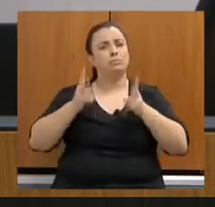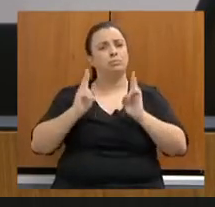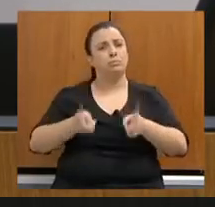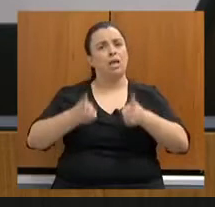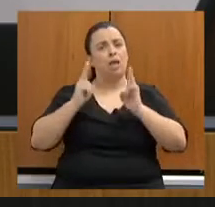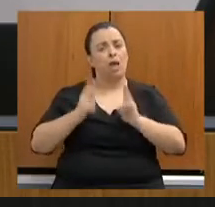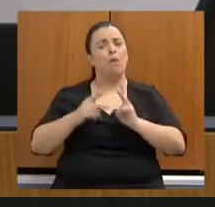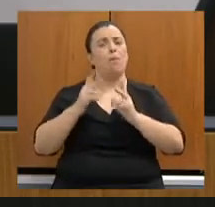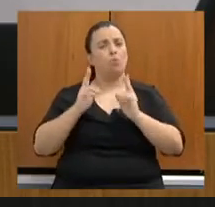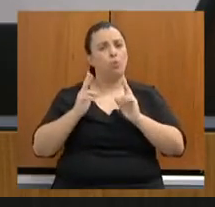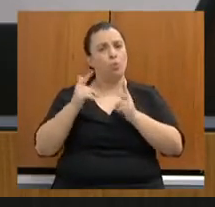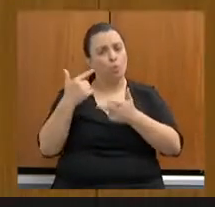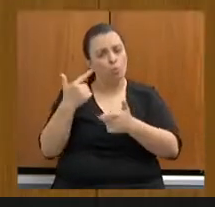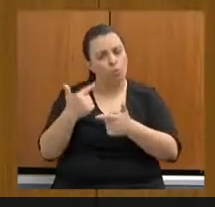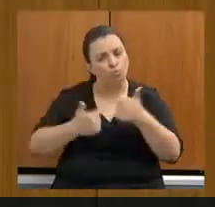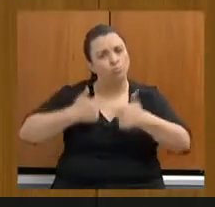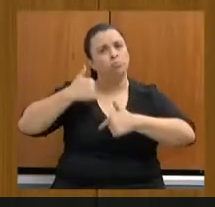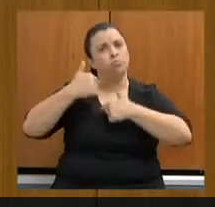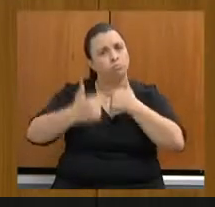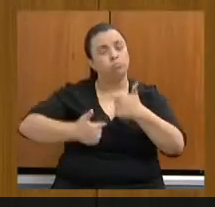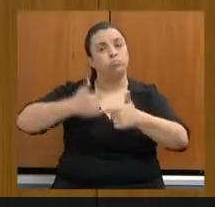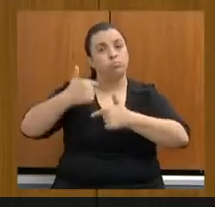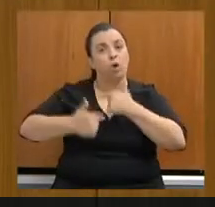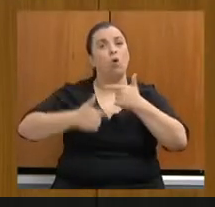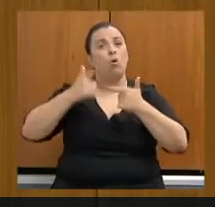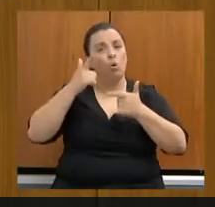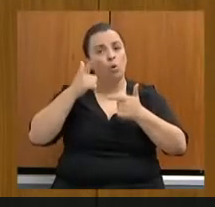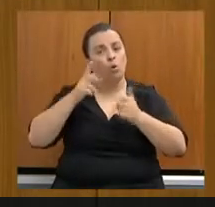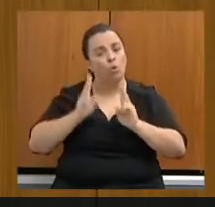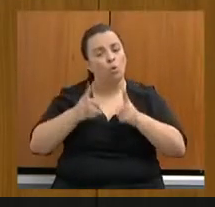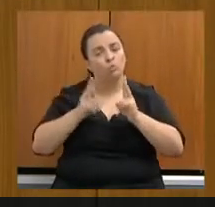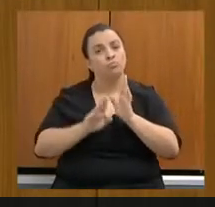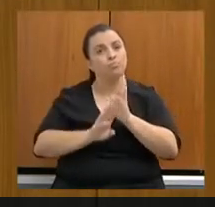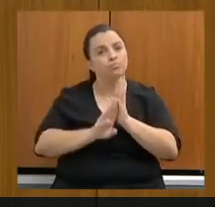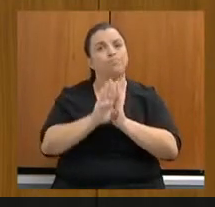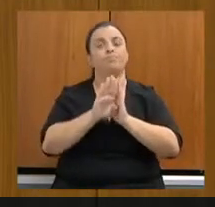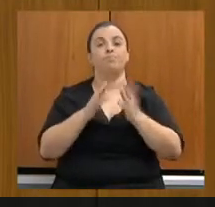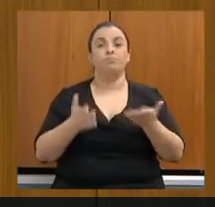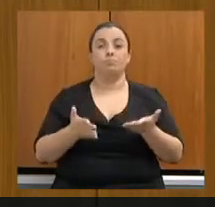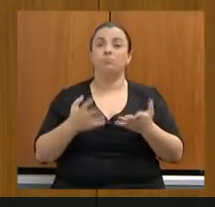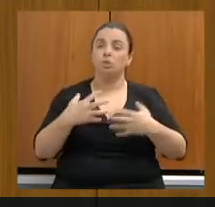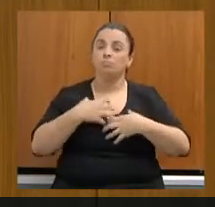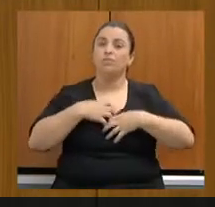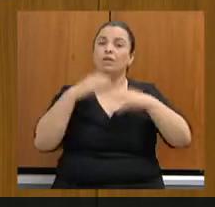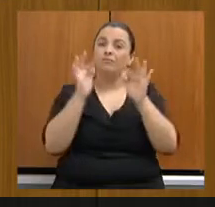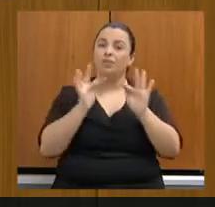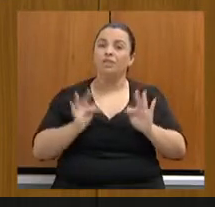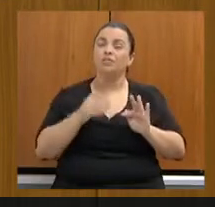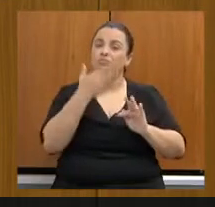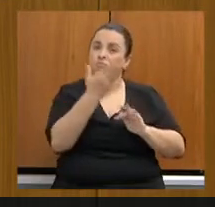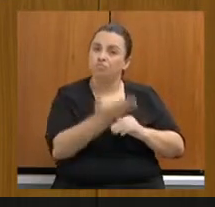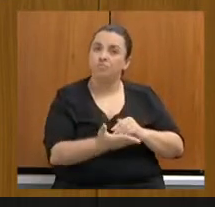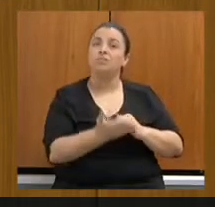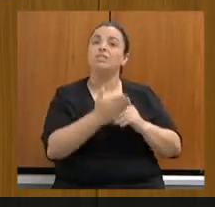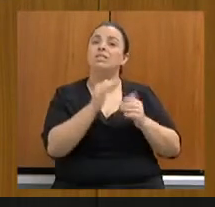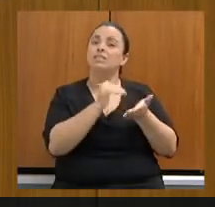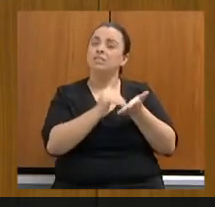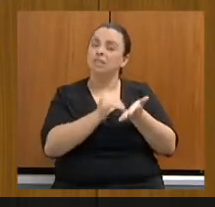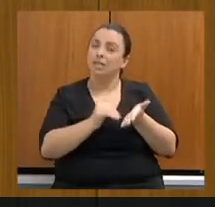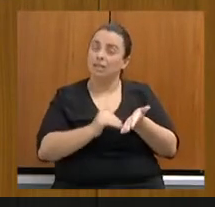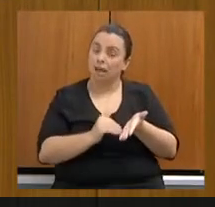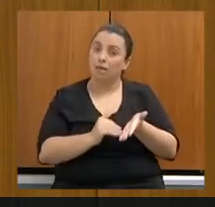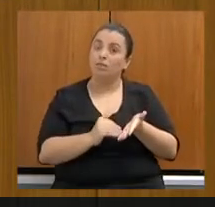Vencido Fico muito feliz de ter a senhora como secretária Aliás o Brasil tem dado uma